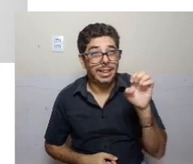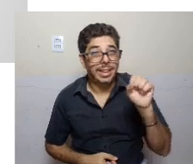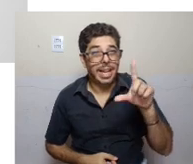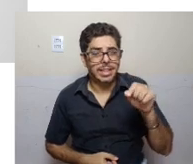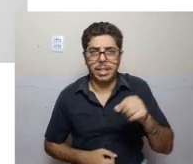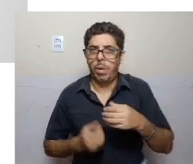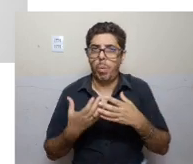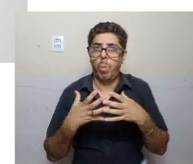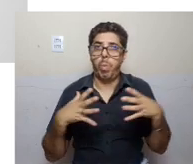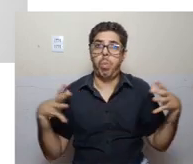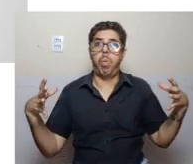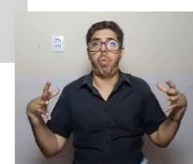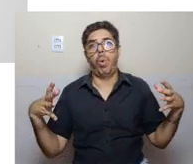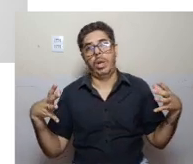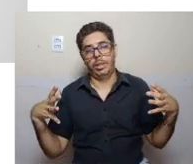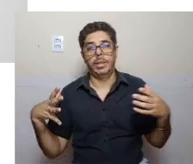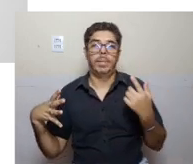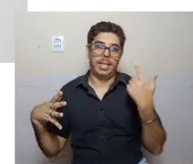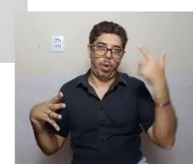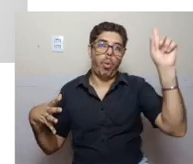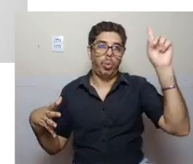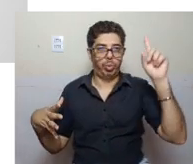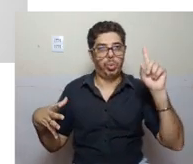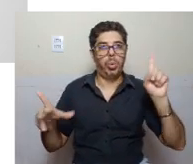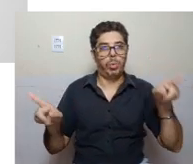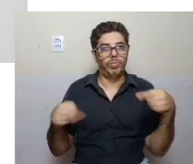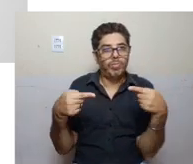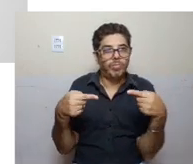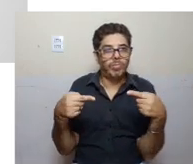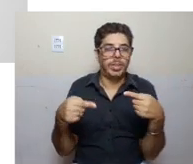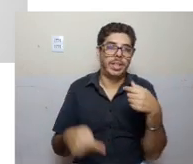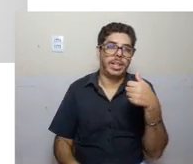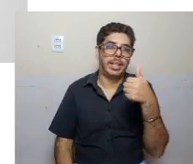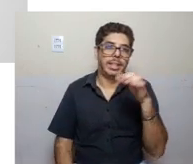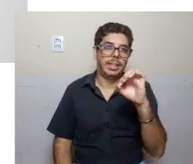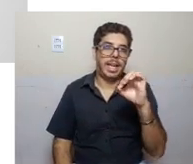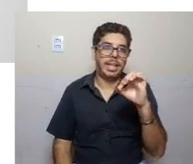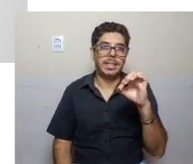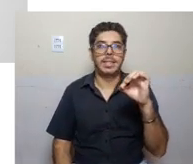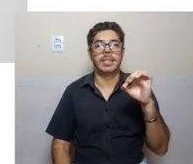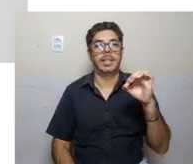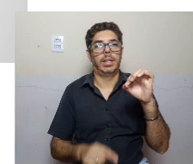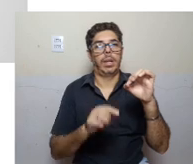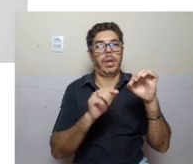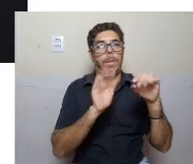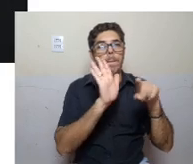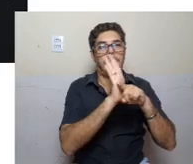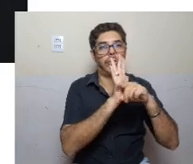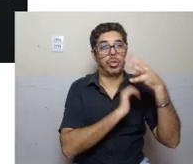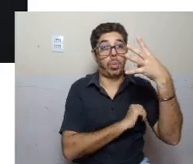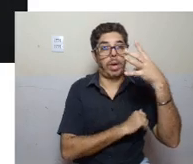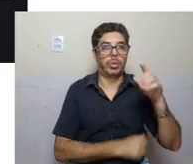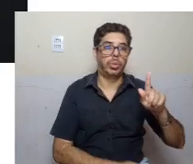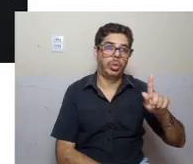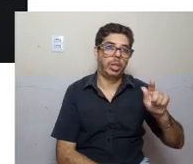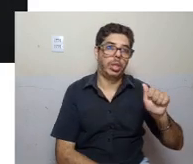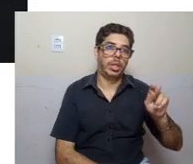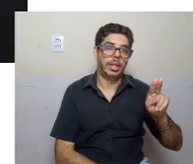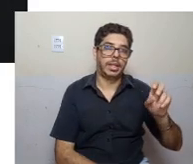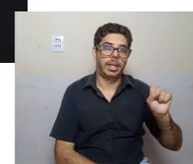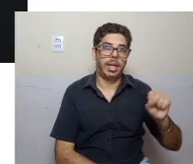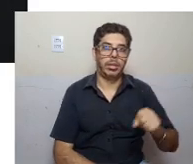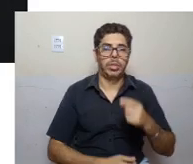de outra unidade fora do sistema internacional, o Gauss, que vale 10 a menos 4 Tesla. Nessa tabela você